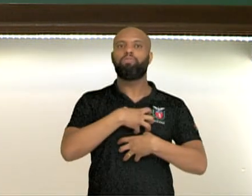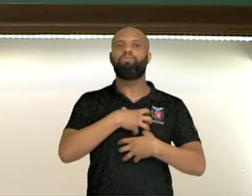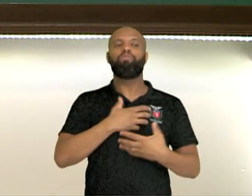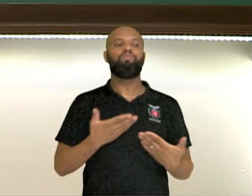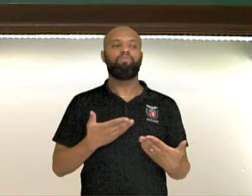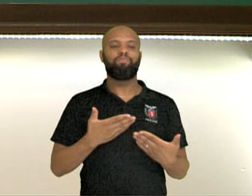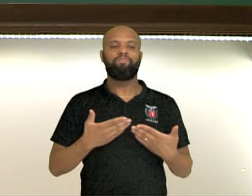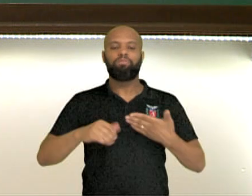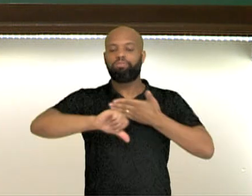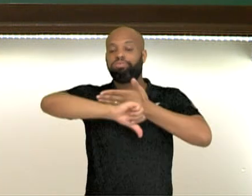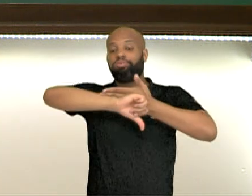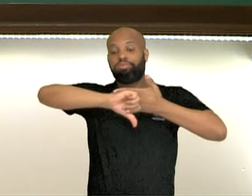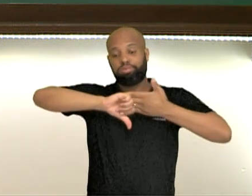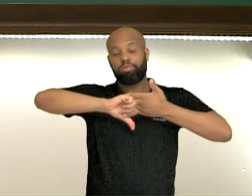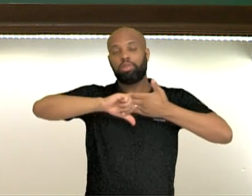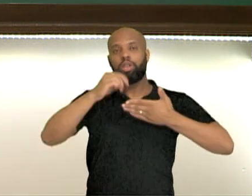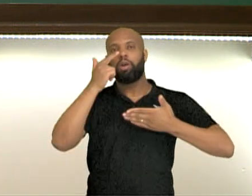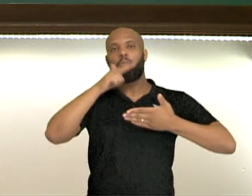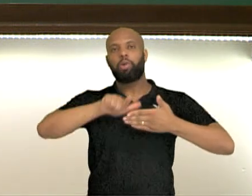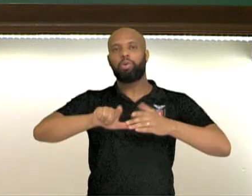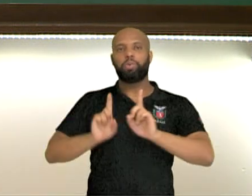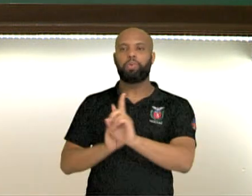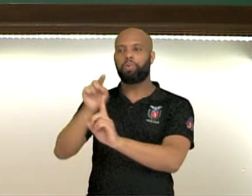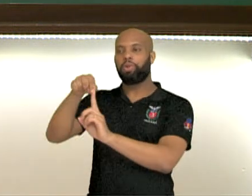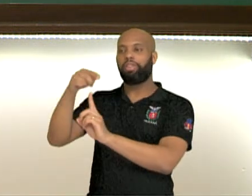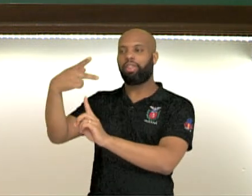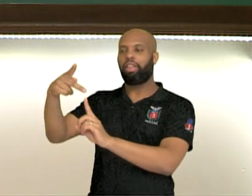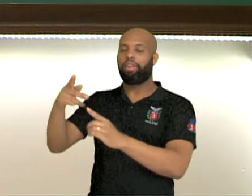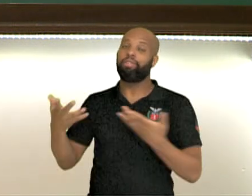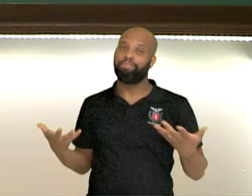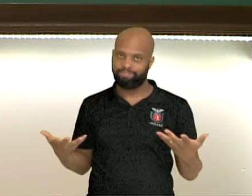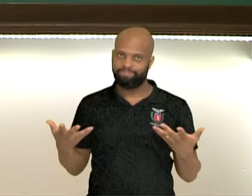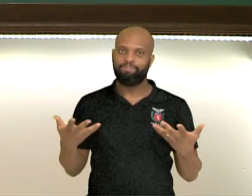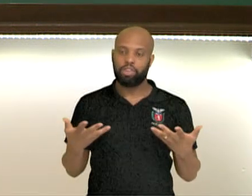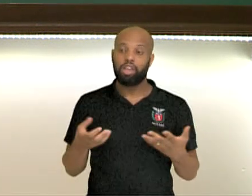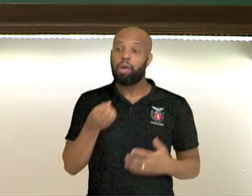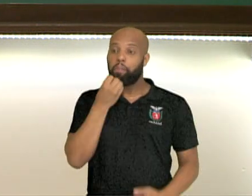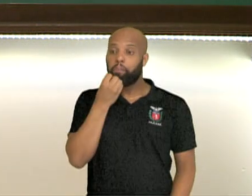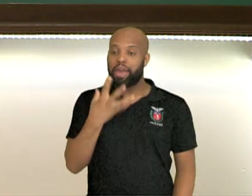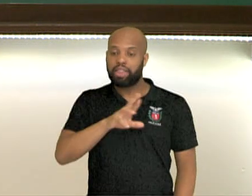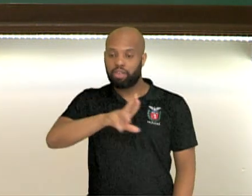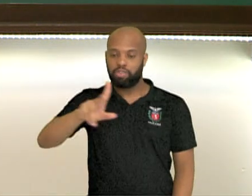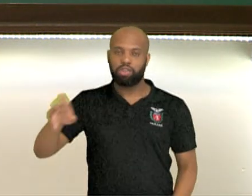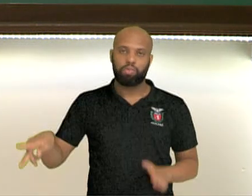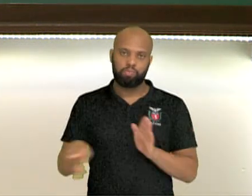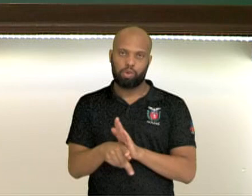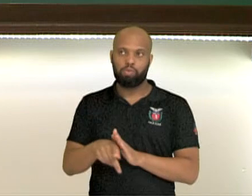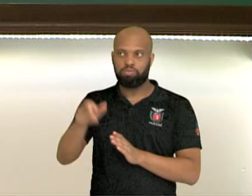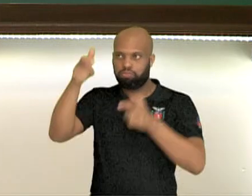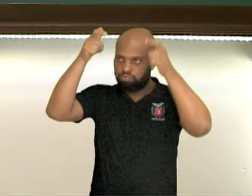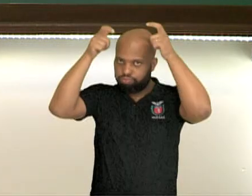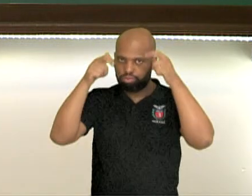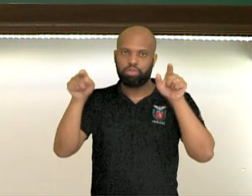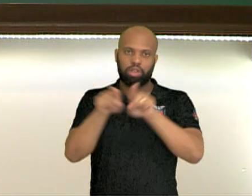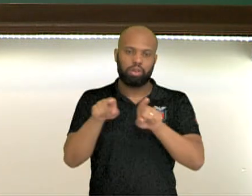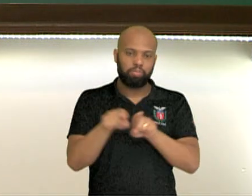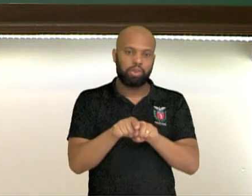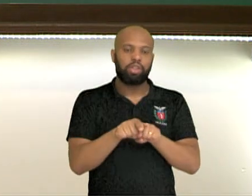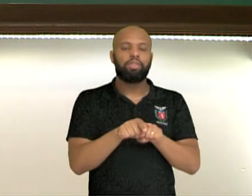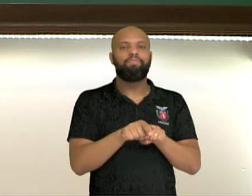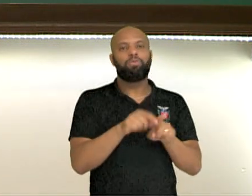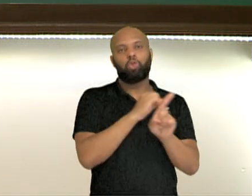socialmente imorais para atingir algum fim benéfico a ele e, consequentemente, até mesmo a